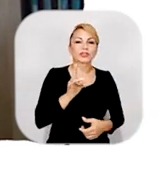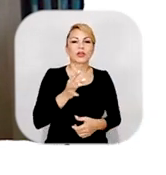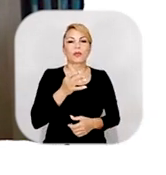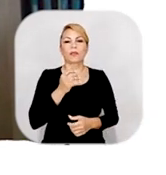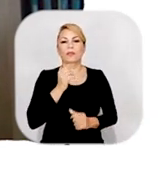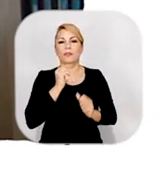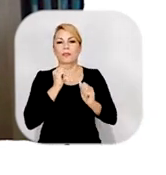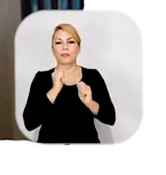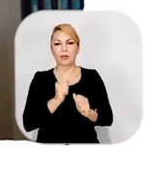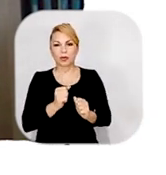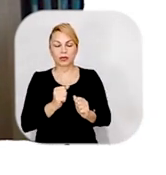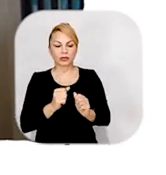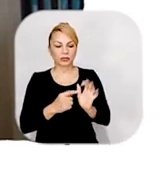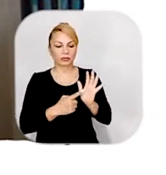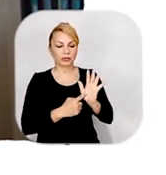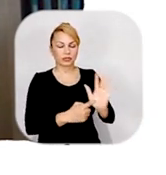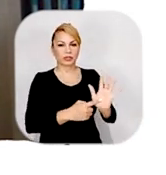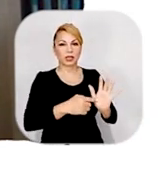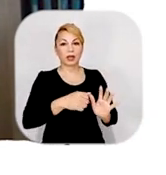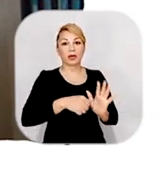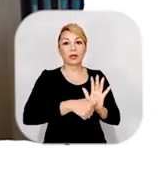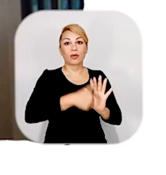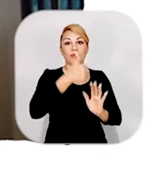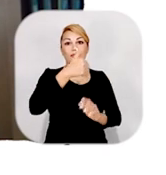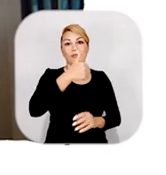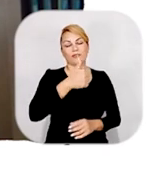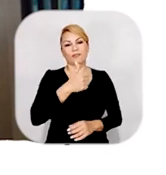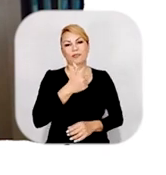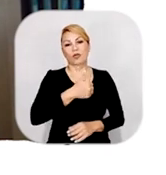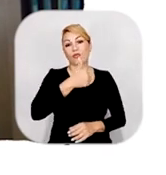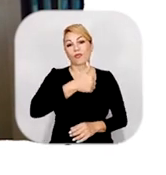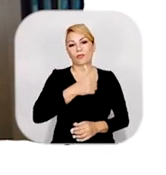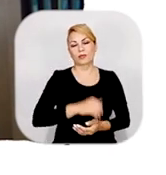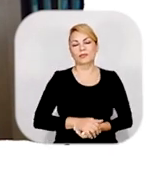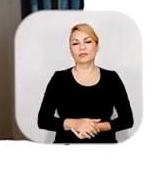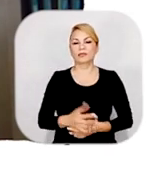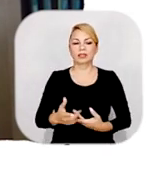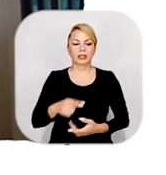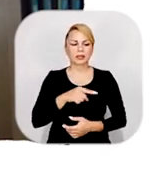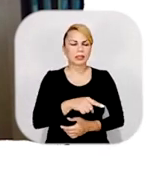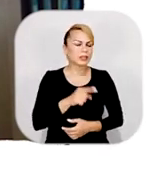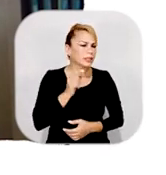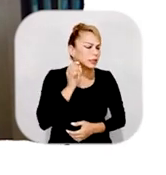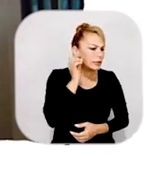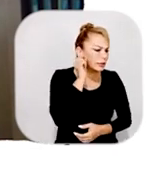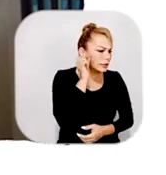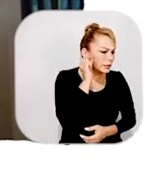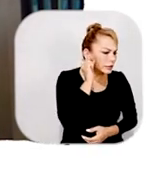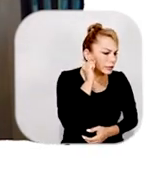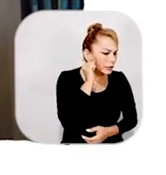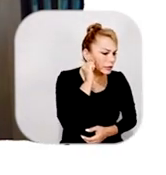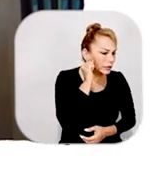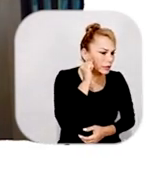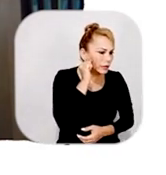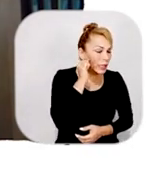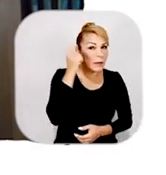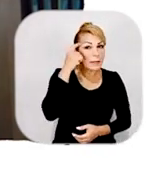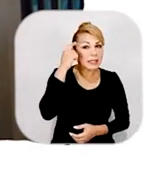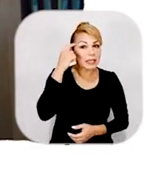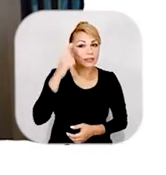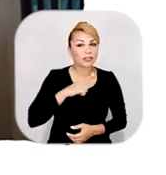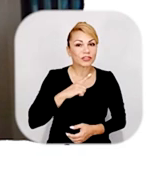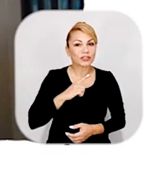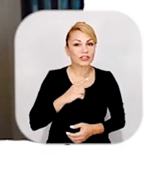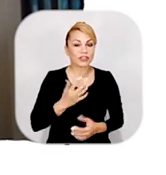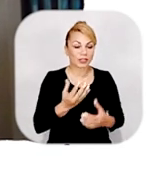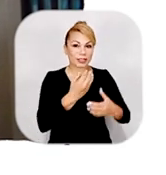uma vez, né? E aquilo foi uma coisa sensacional para os índios. Eles se escutavam e eles achavam que tinha um índio lá dentro